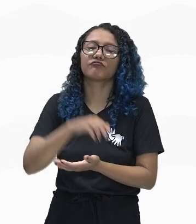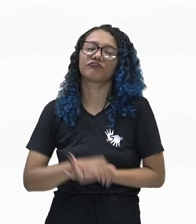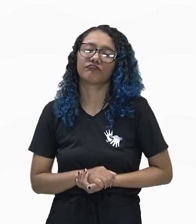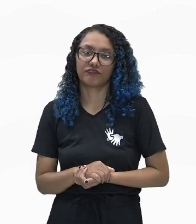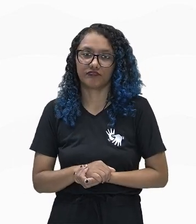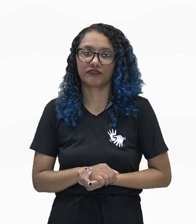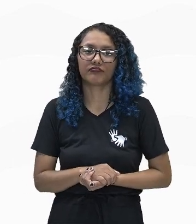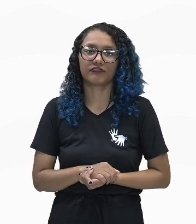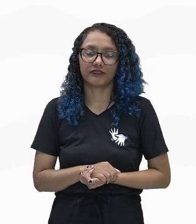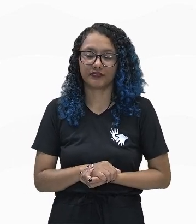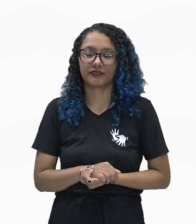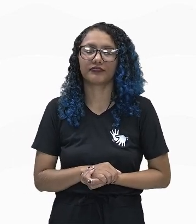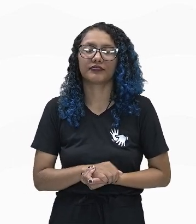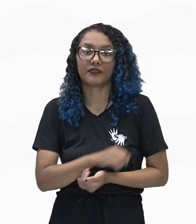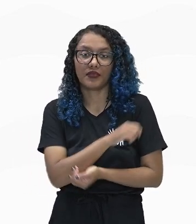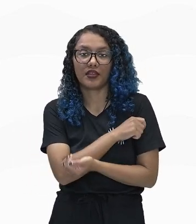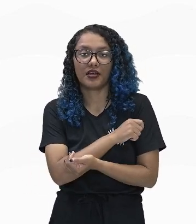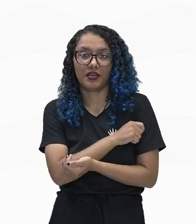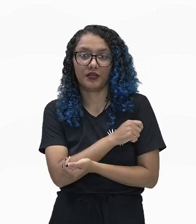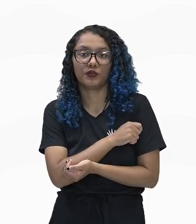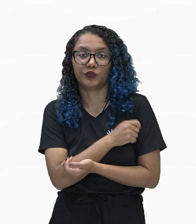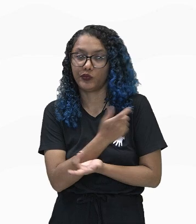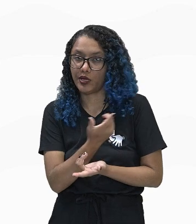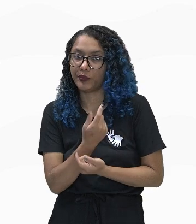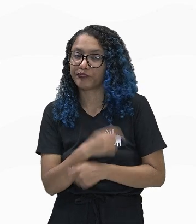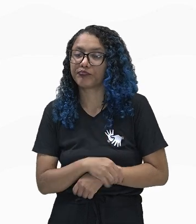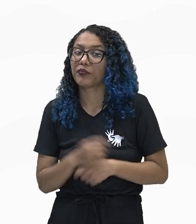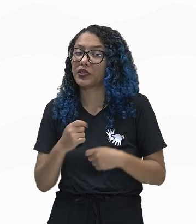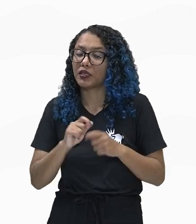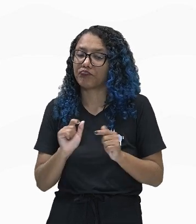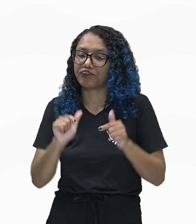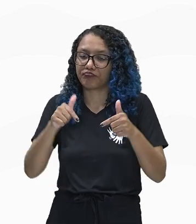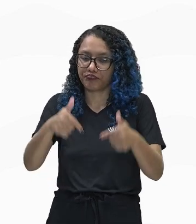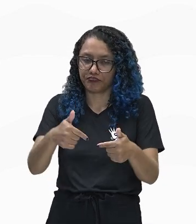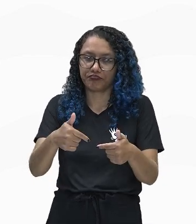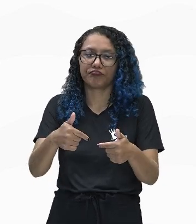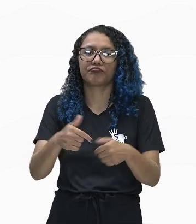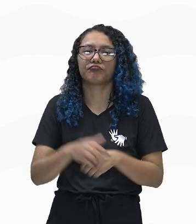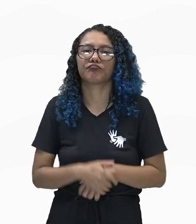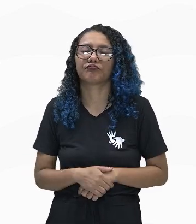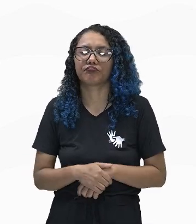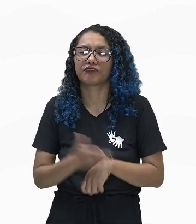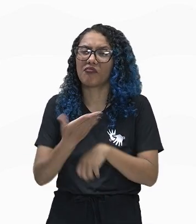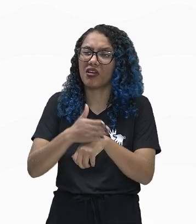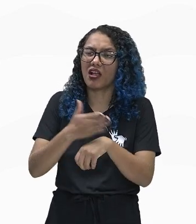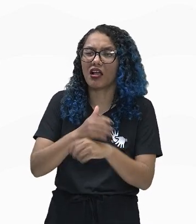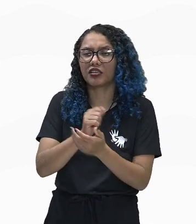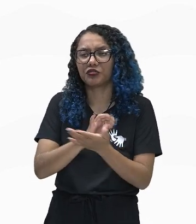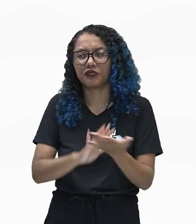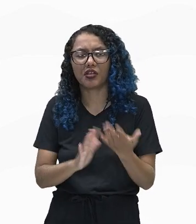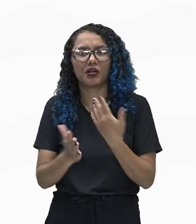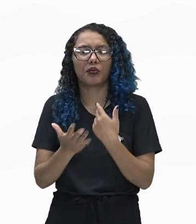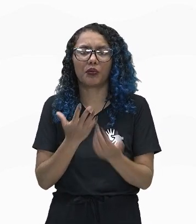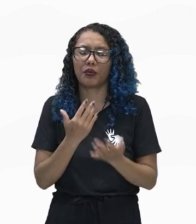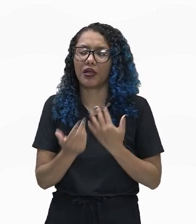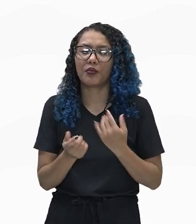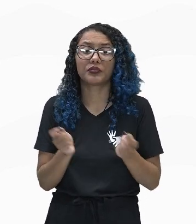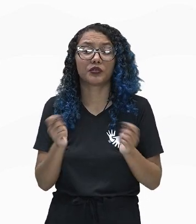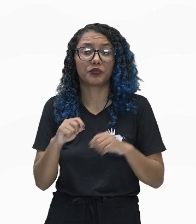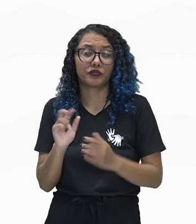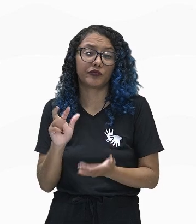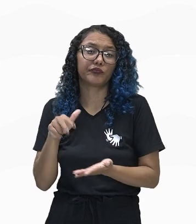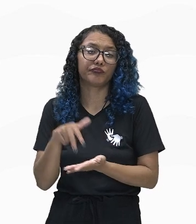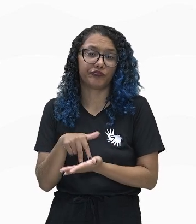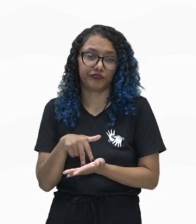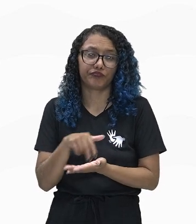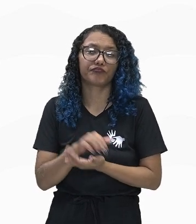estudante, necessariamente ele é um sujeito ativo das suas atividades. Para que ele seja considerado aí